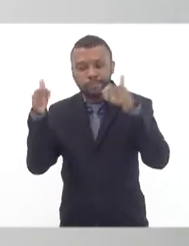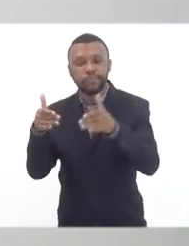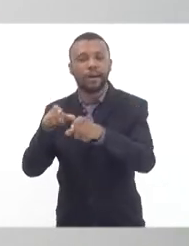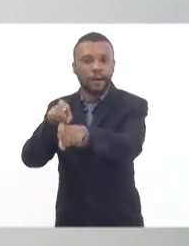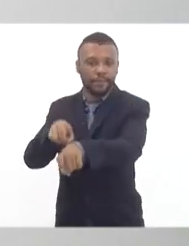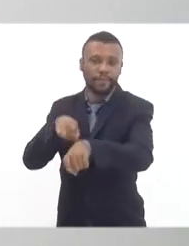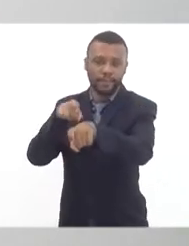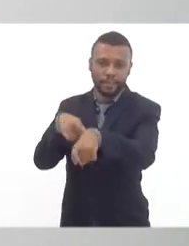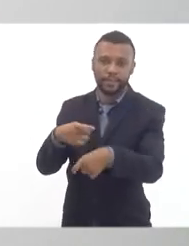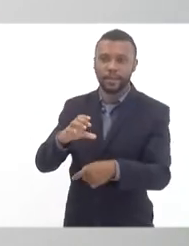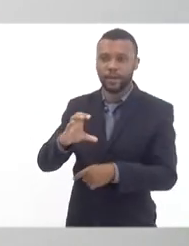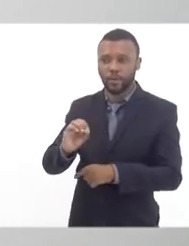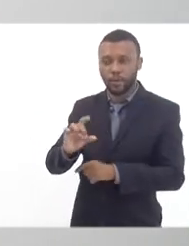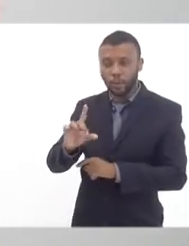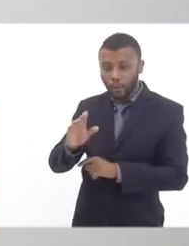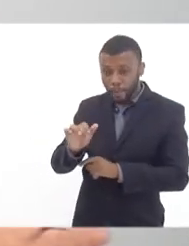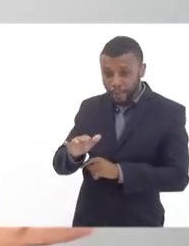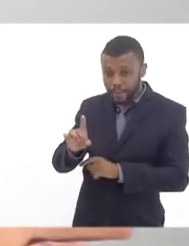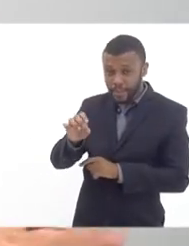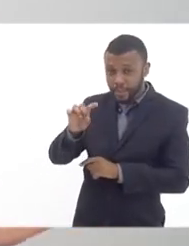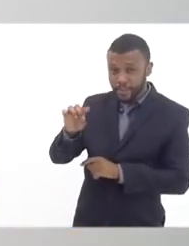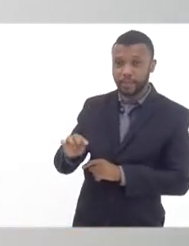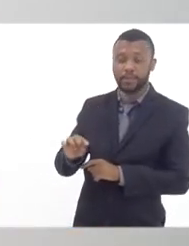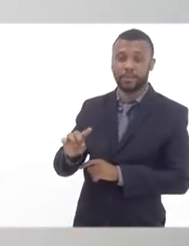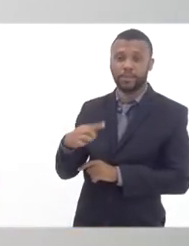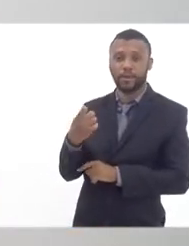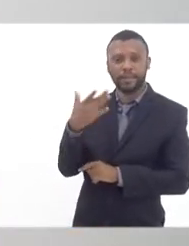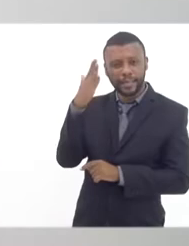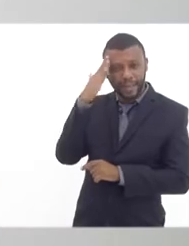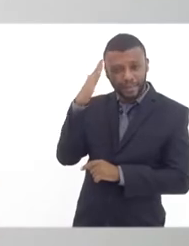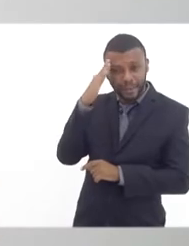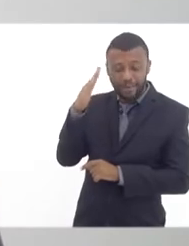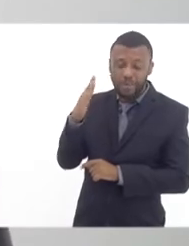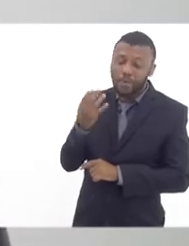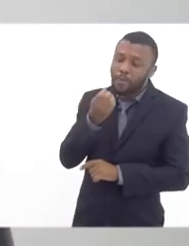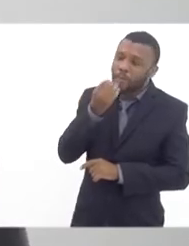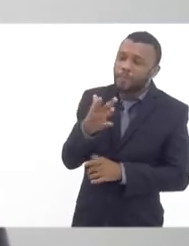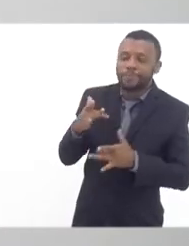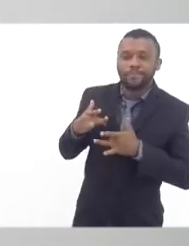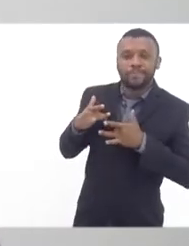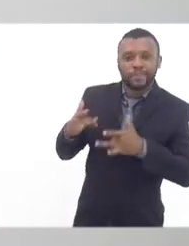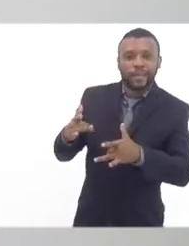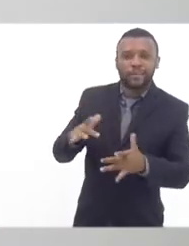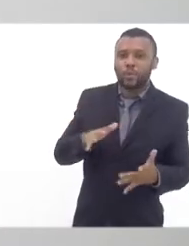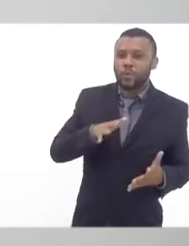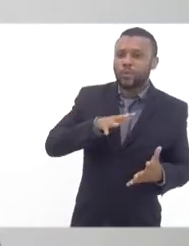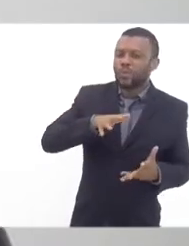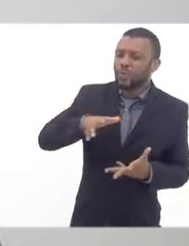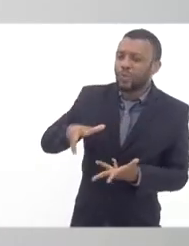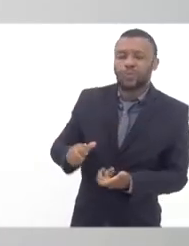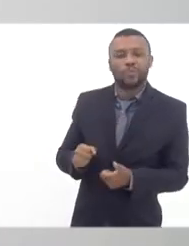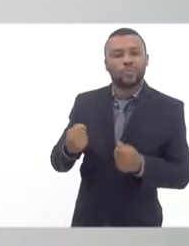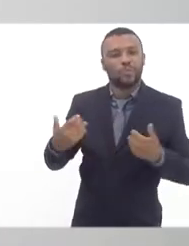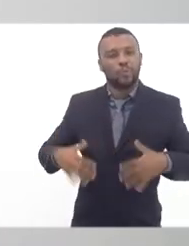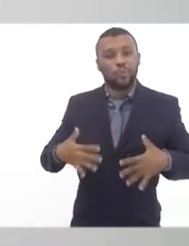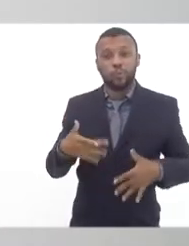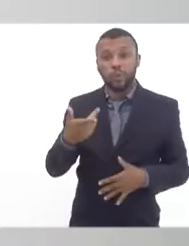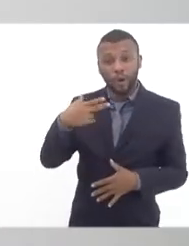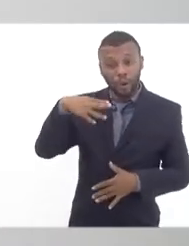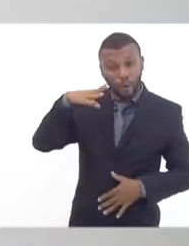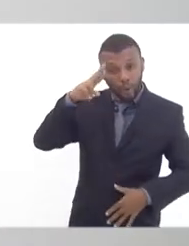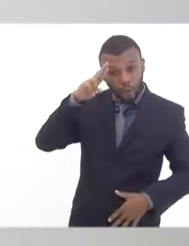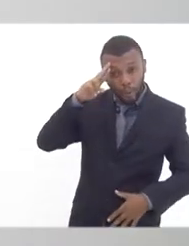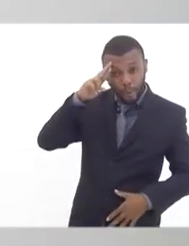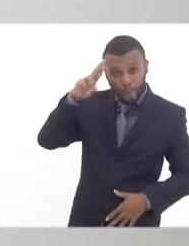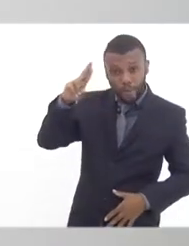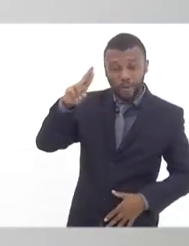Nós sabemos, por exemplo, que com toda a boa vontade do mundo, do comando da ambiental, o comando ambiental